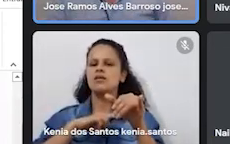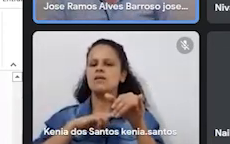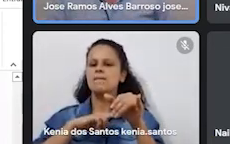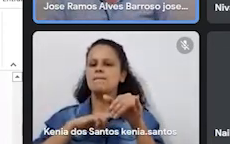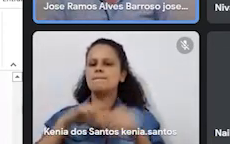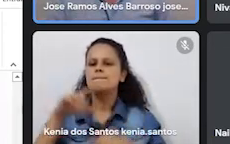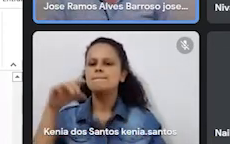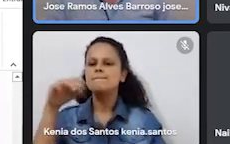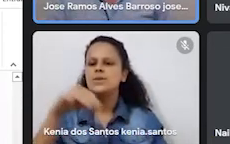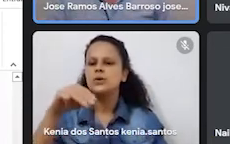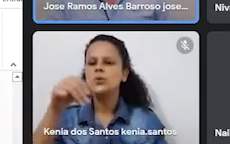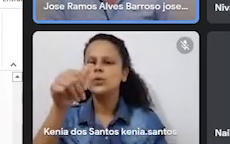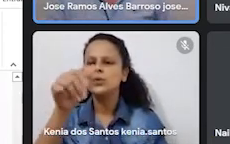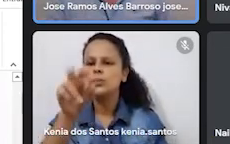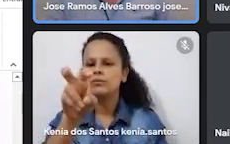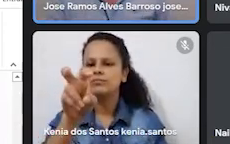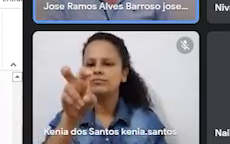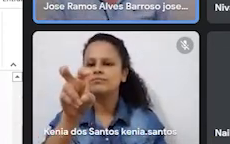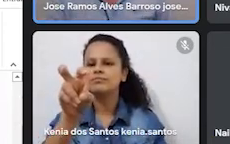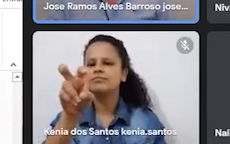15 minutos.